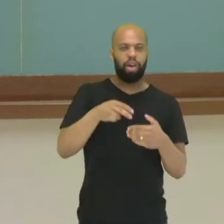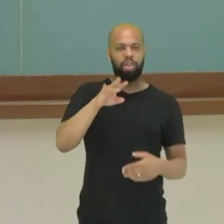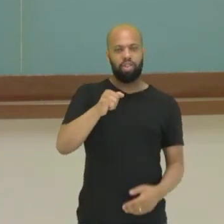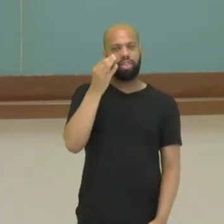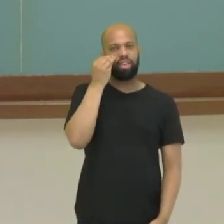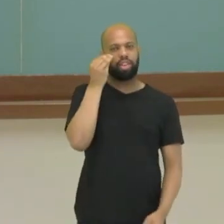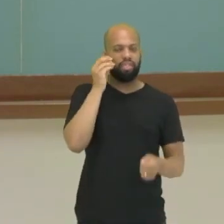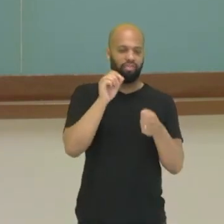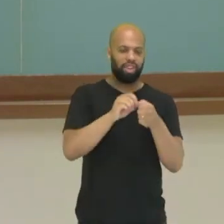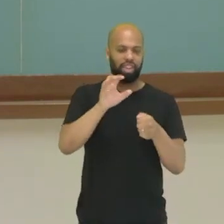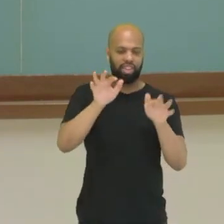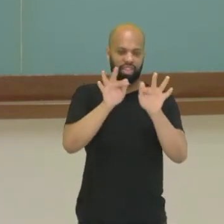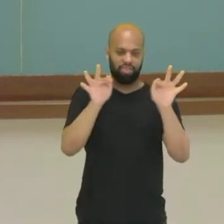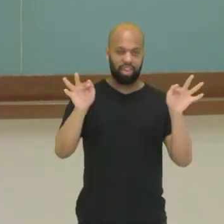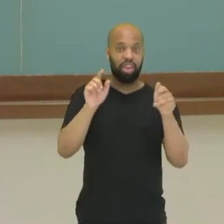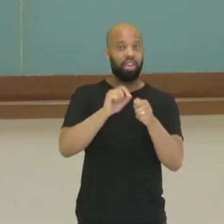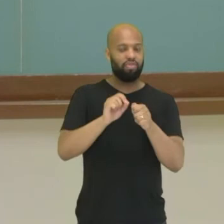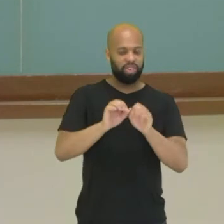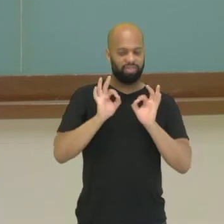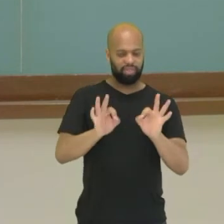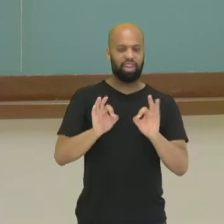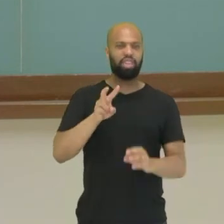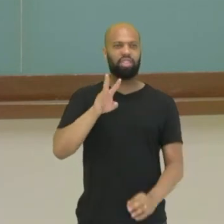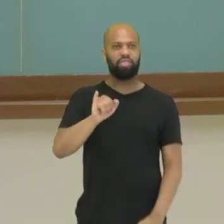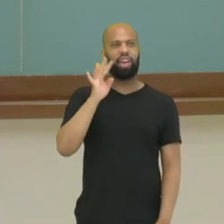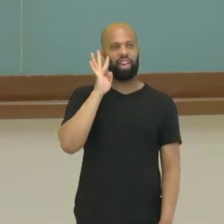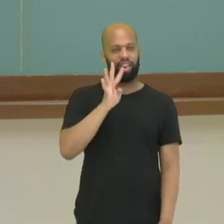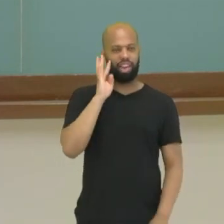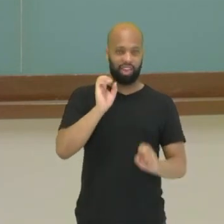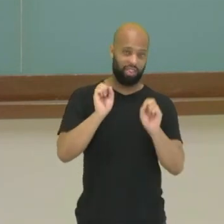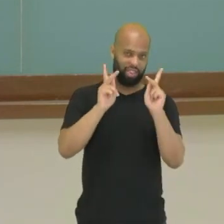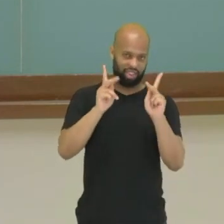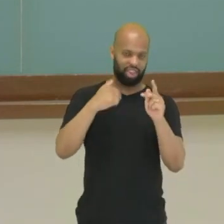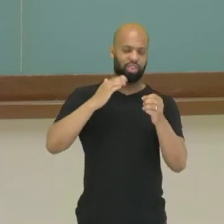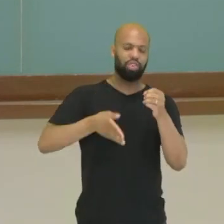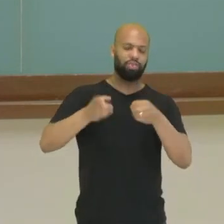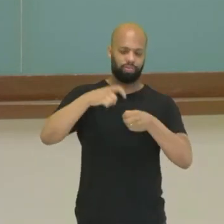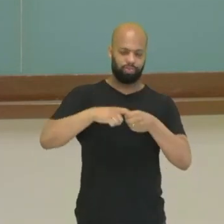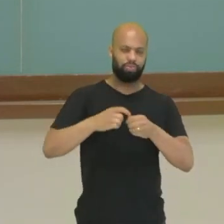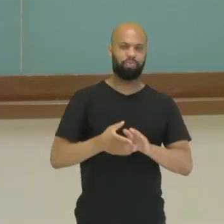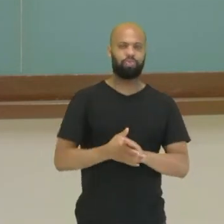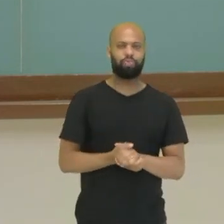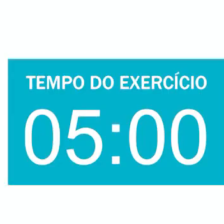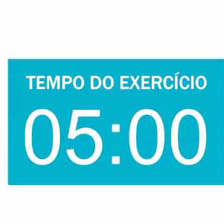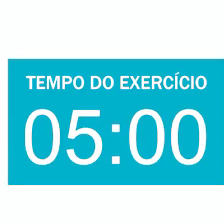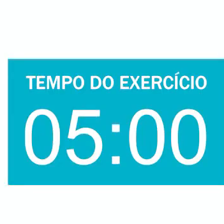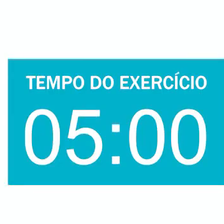tá bom? Então, ó, capricha que vai ser muito divertido, hein? Daqui a pouco eu volto.